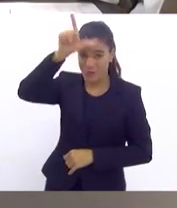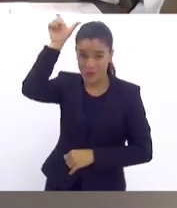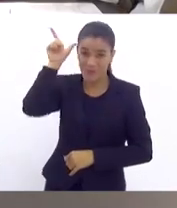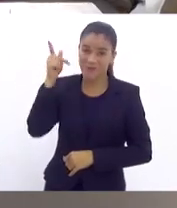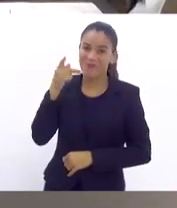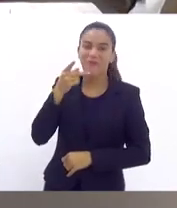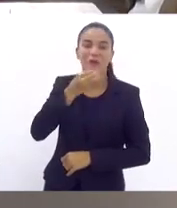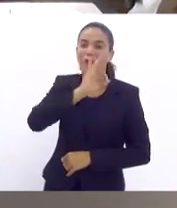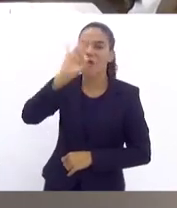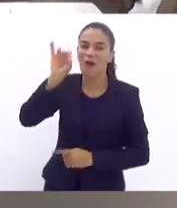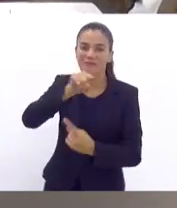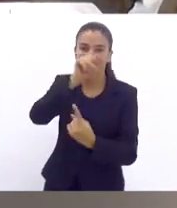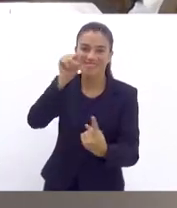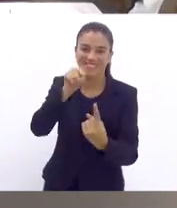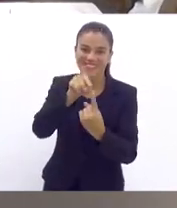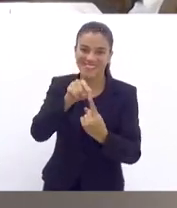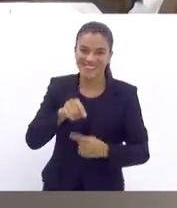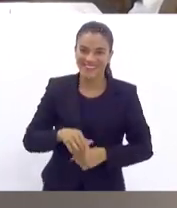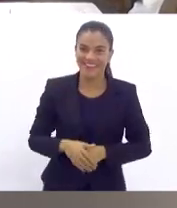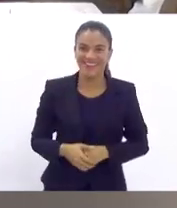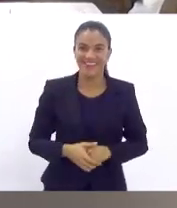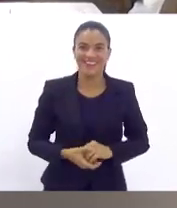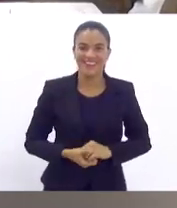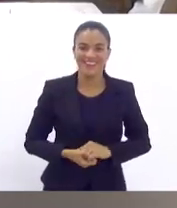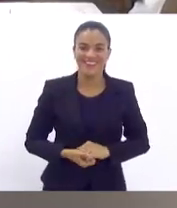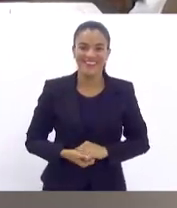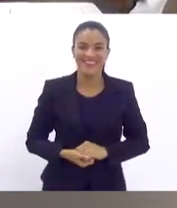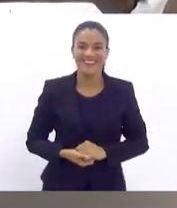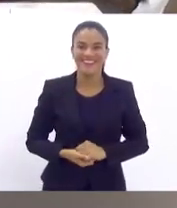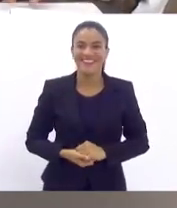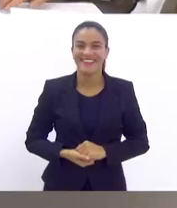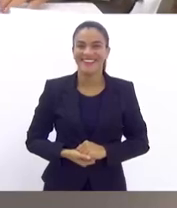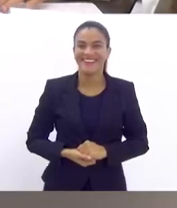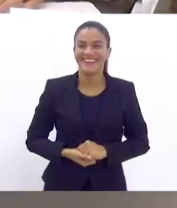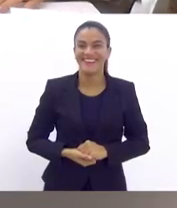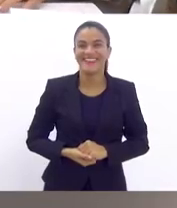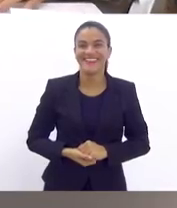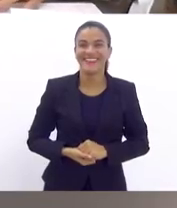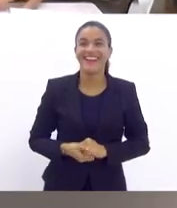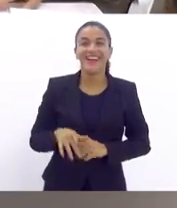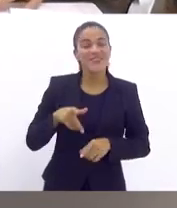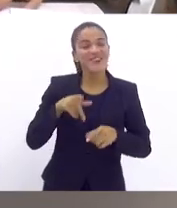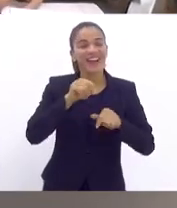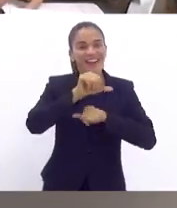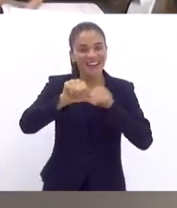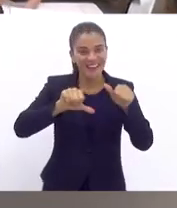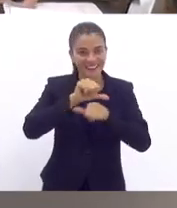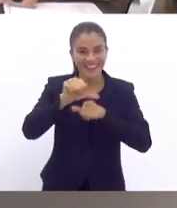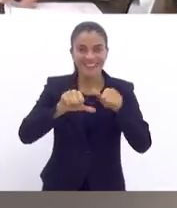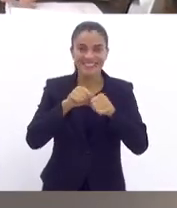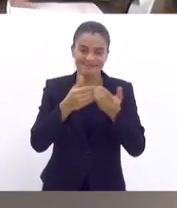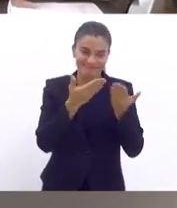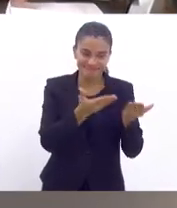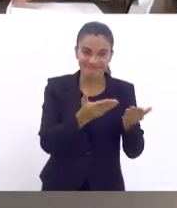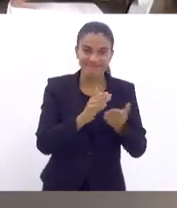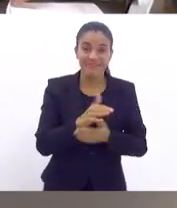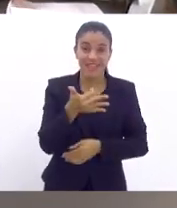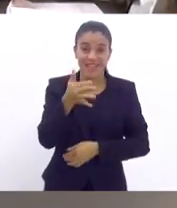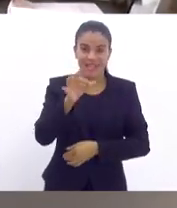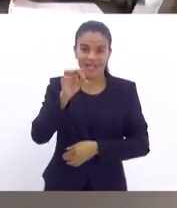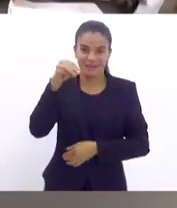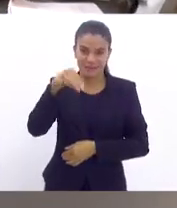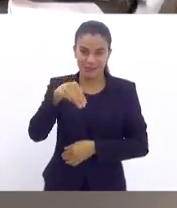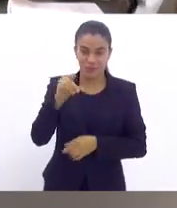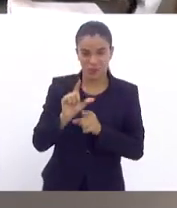intenções a gente está distribuído parecido do projeto das frentes já com a correção apontada por vossa excelência daqui a 10